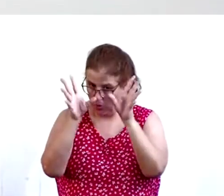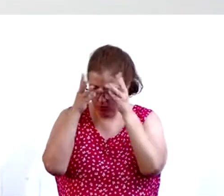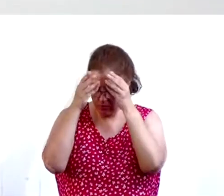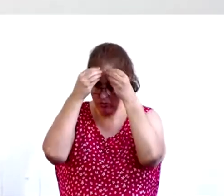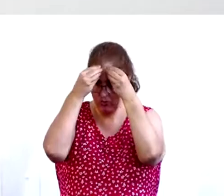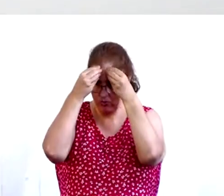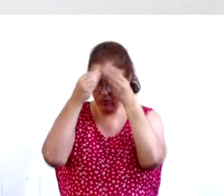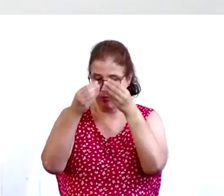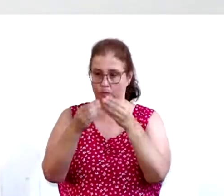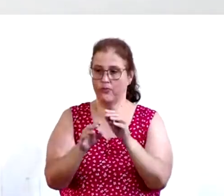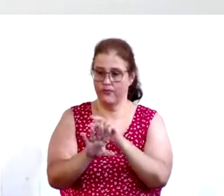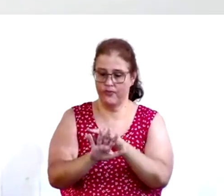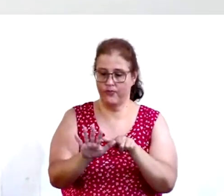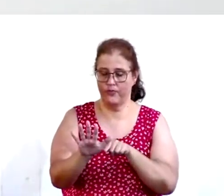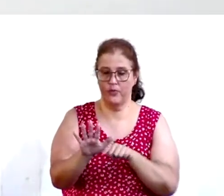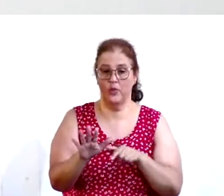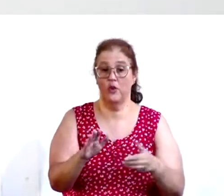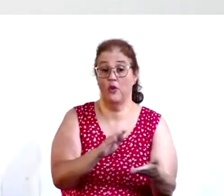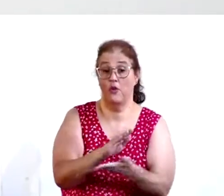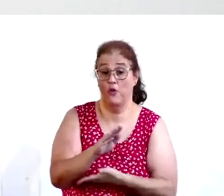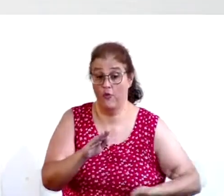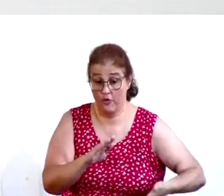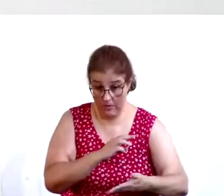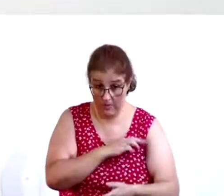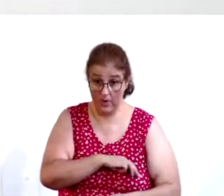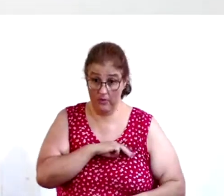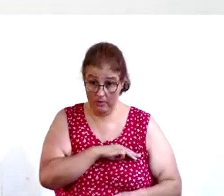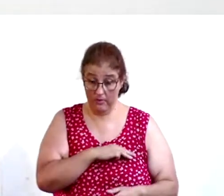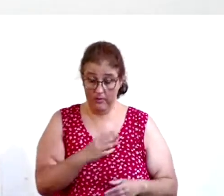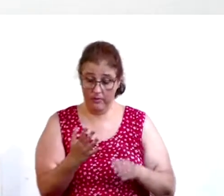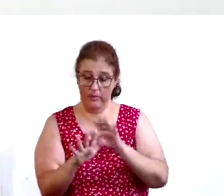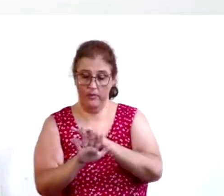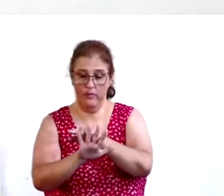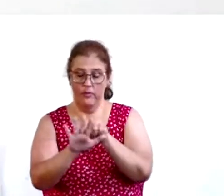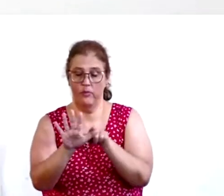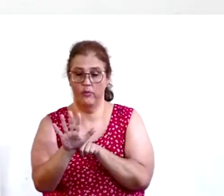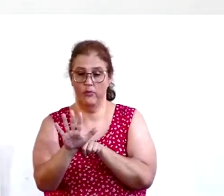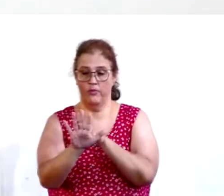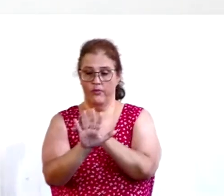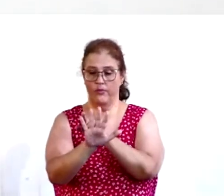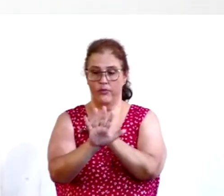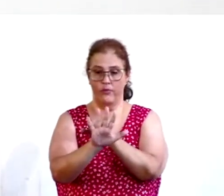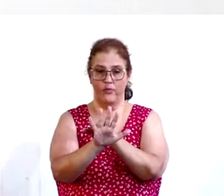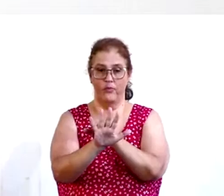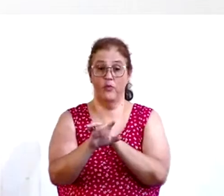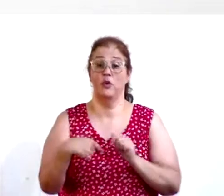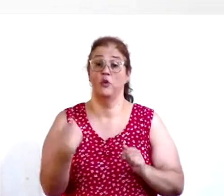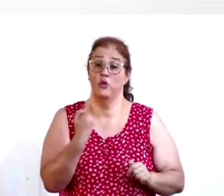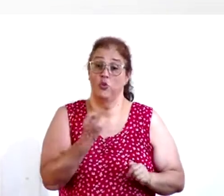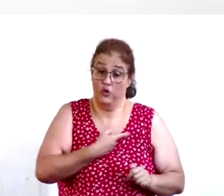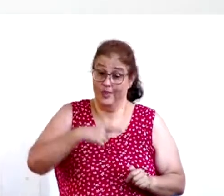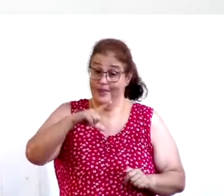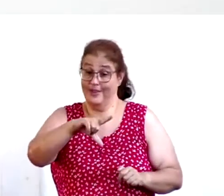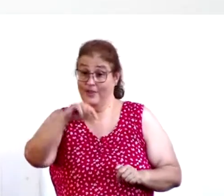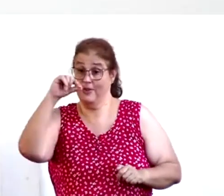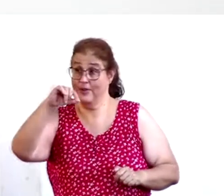o fundamento da missão tem uma base a partir de que somos escolhidos por